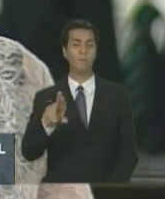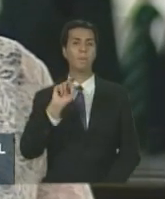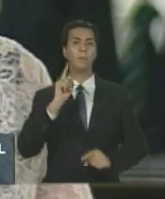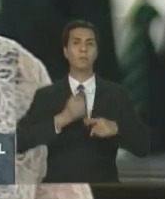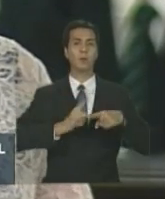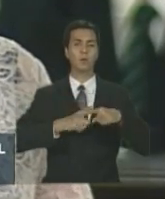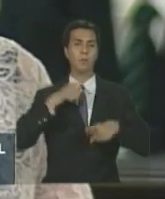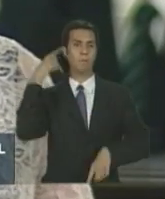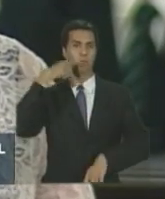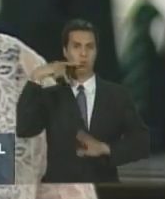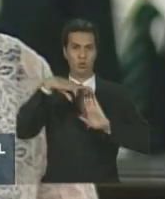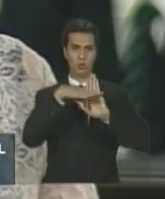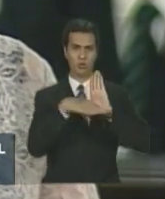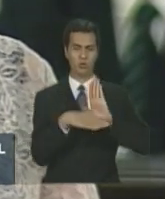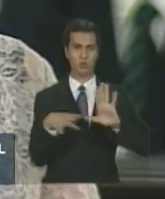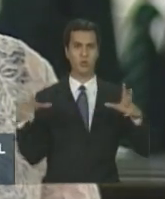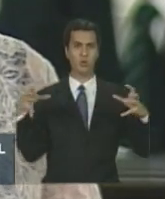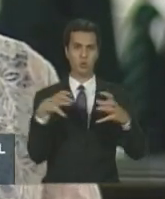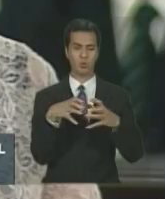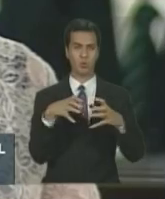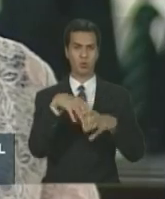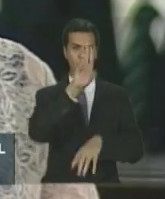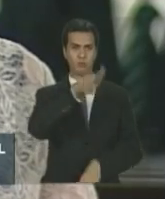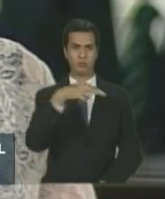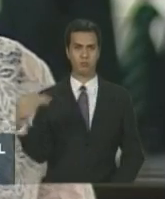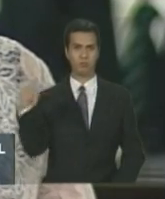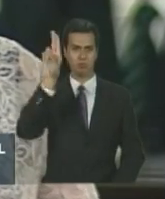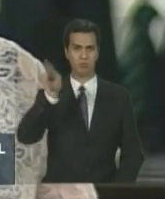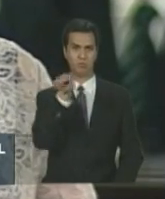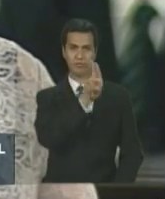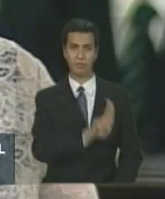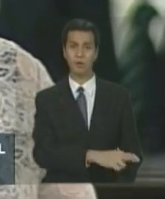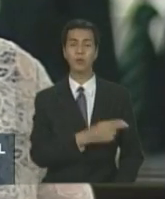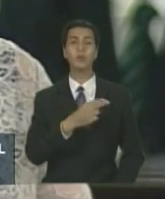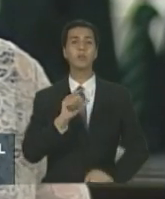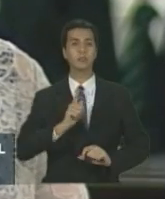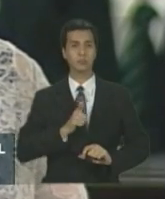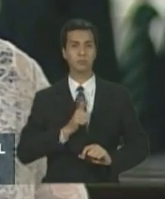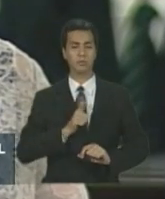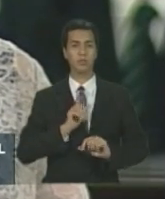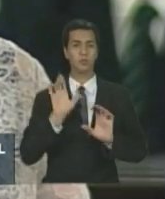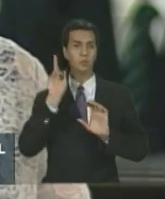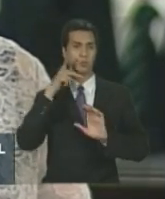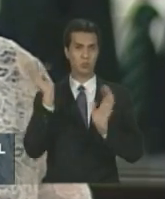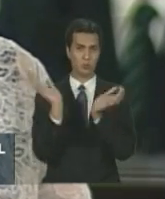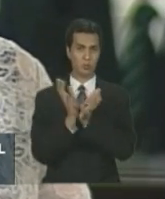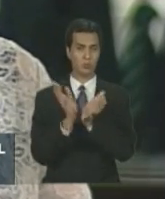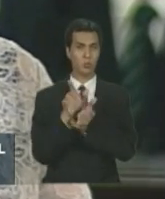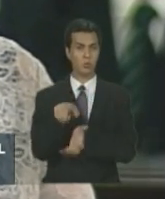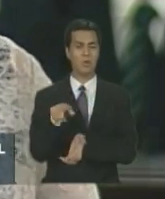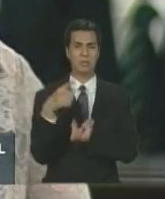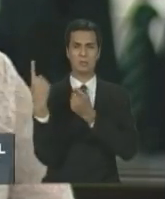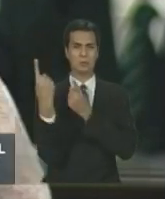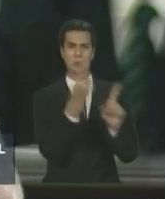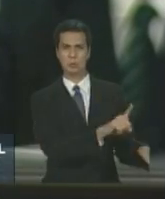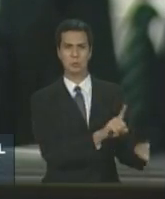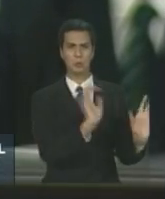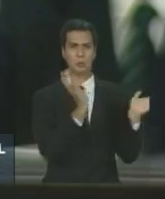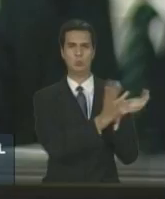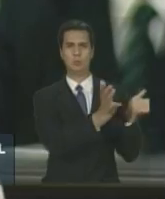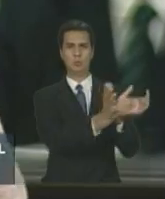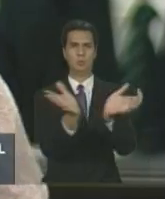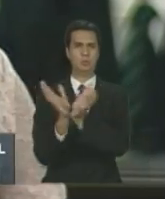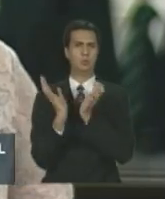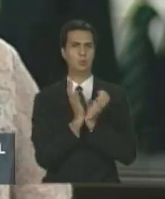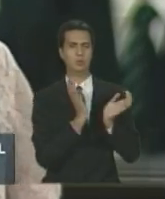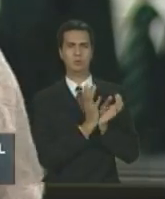em relação aos que divergiam, aos que eles consideravam diferentes, era